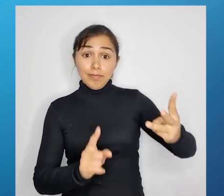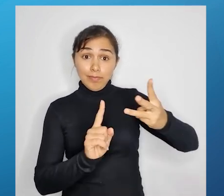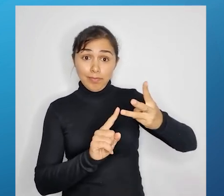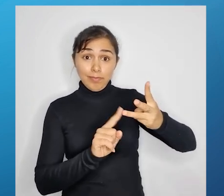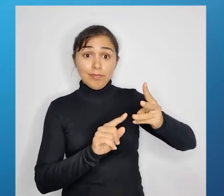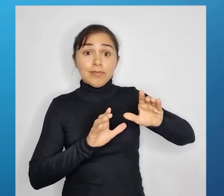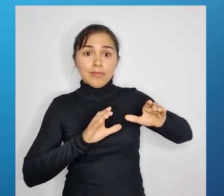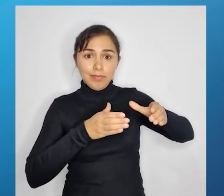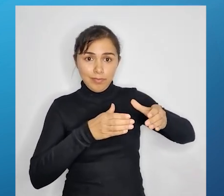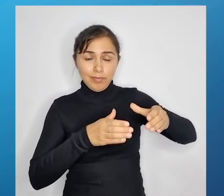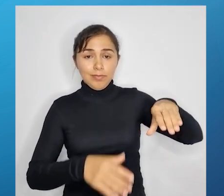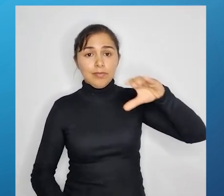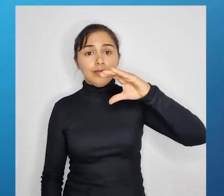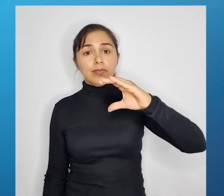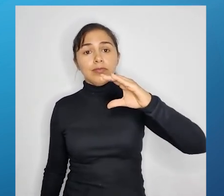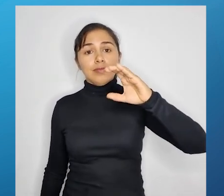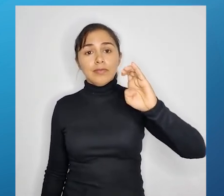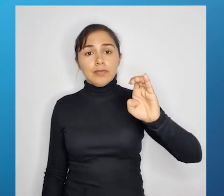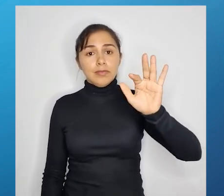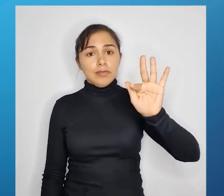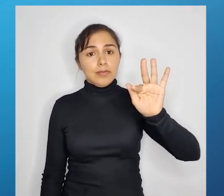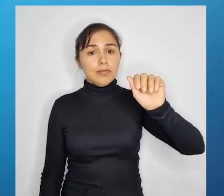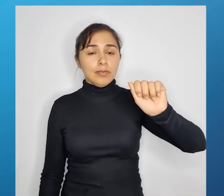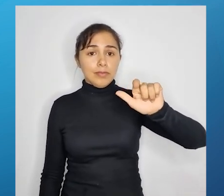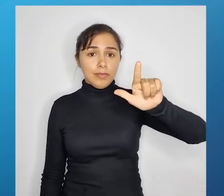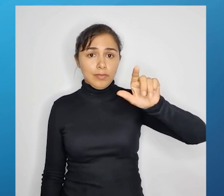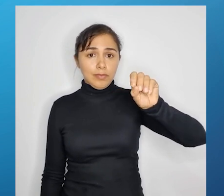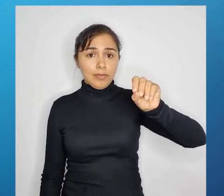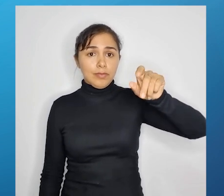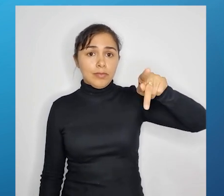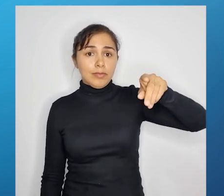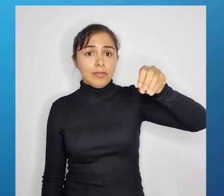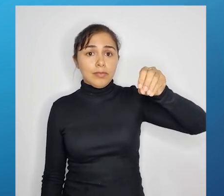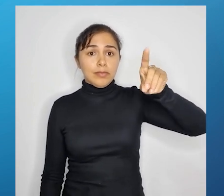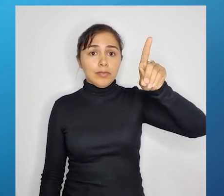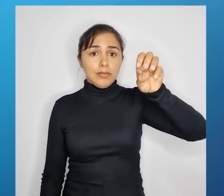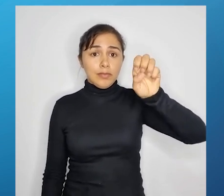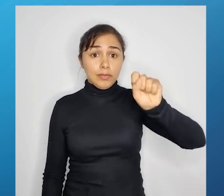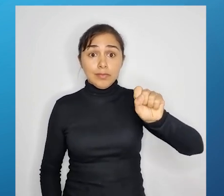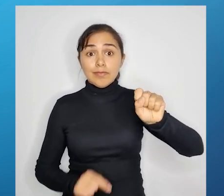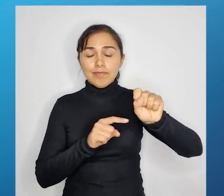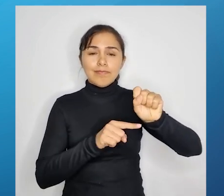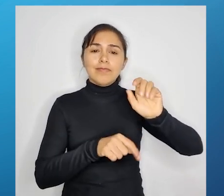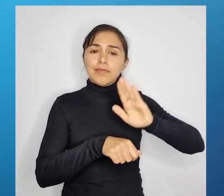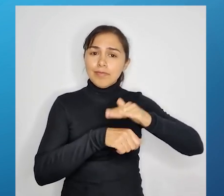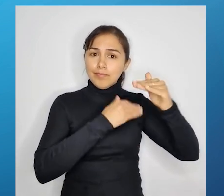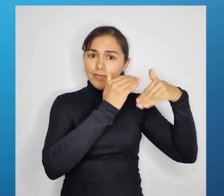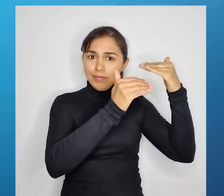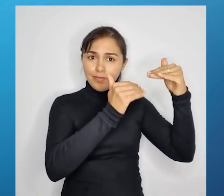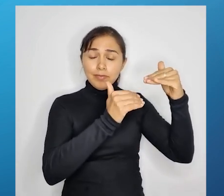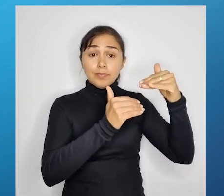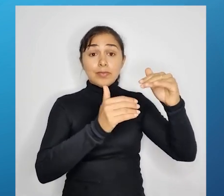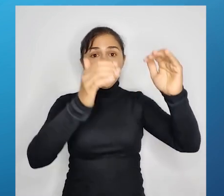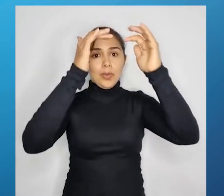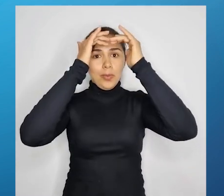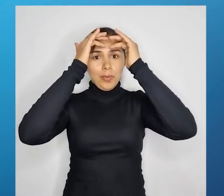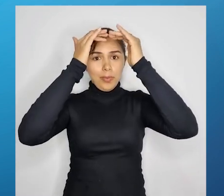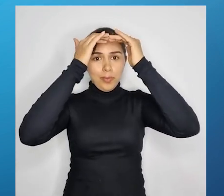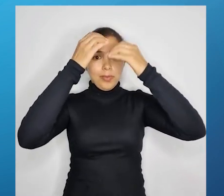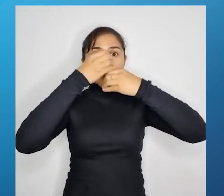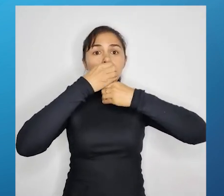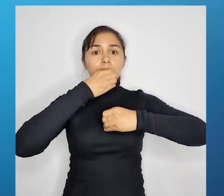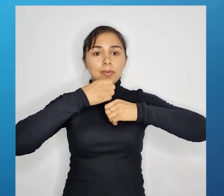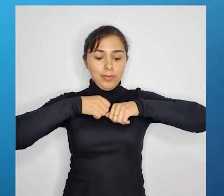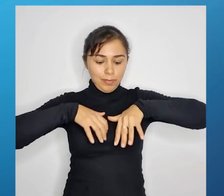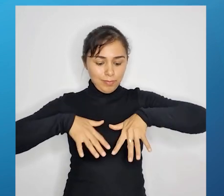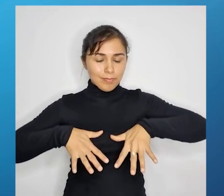Cefalópodes, moluscos mais complexos. Aqui nós temos um molusco com um sistema muito desenvolvido. O sistema nervoso nesses animais é um dos mais